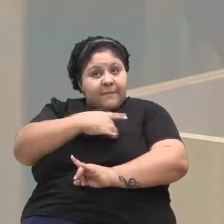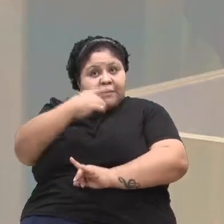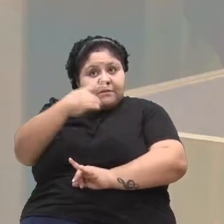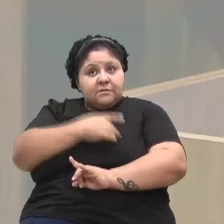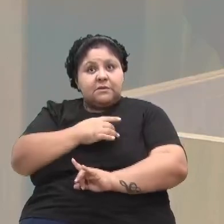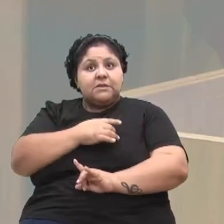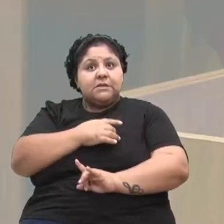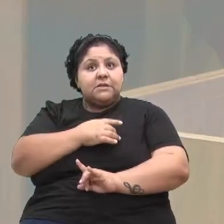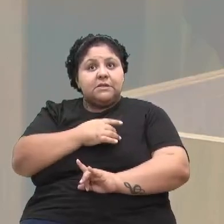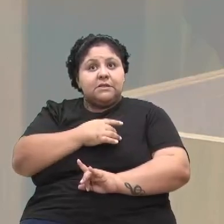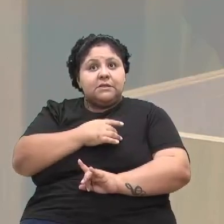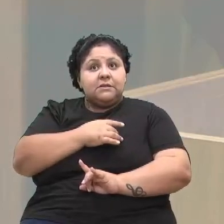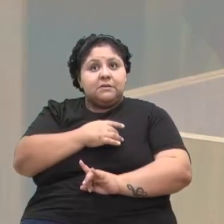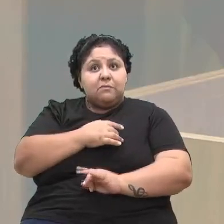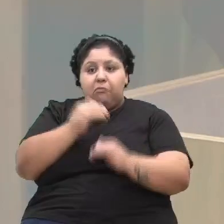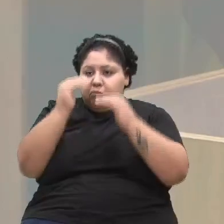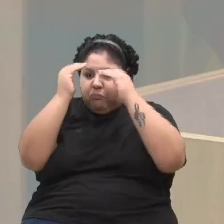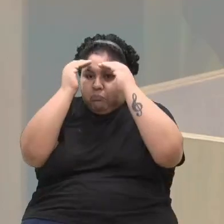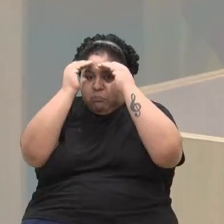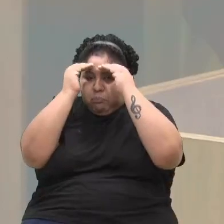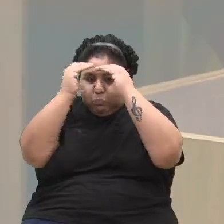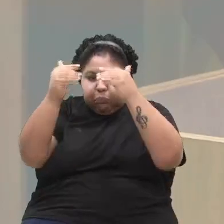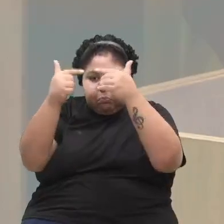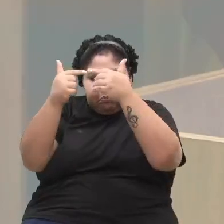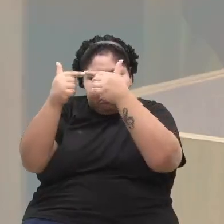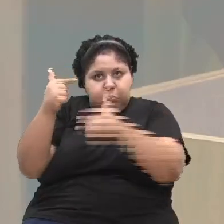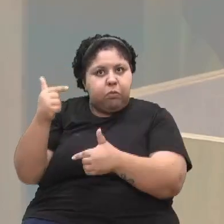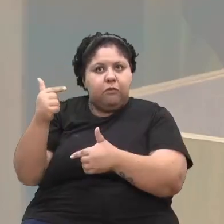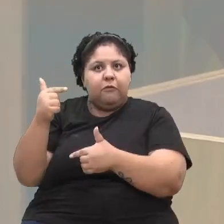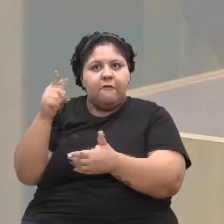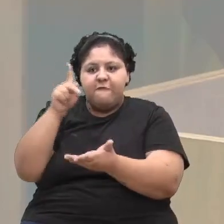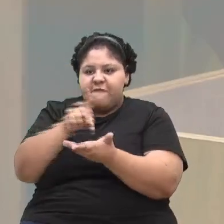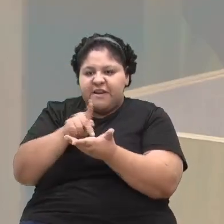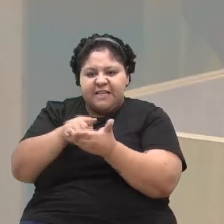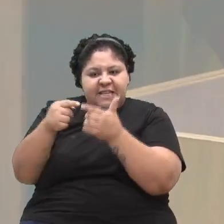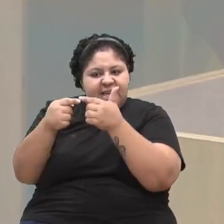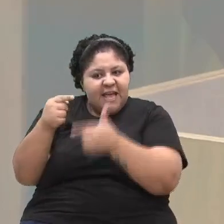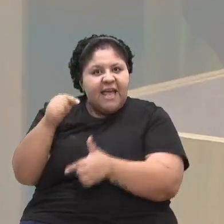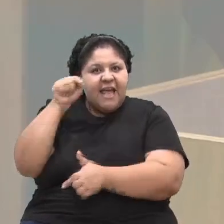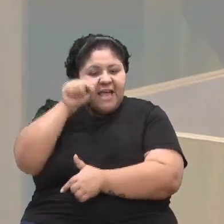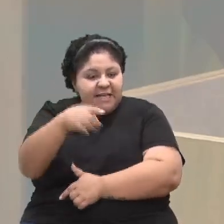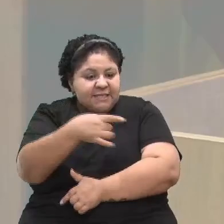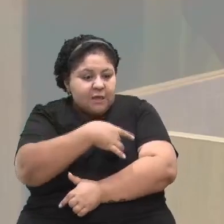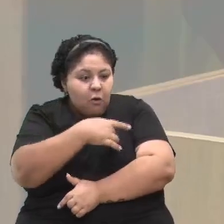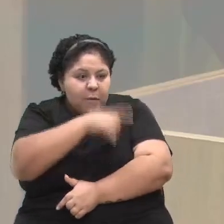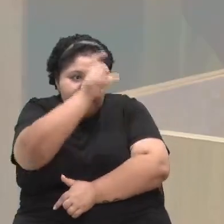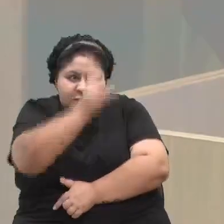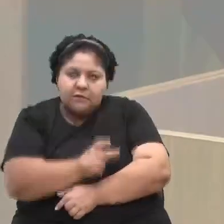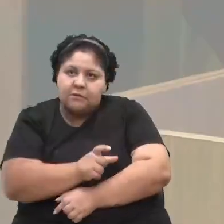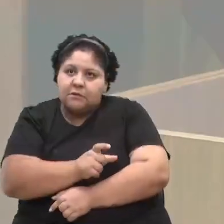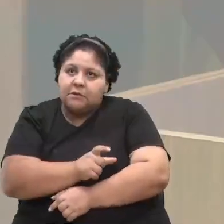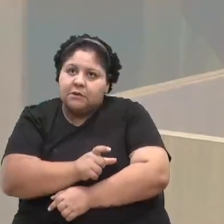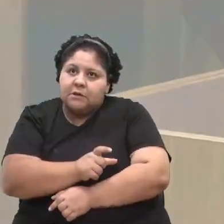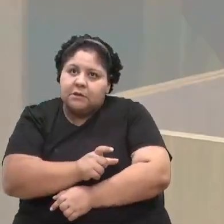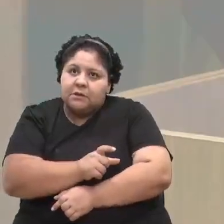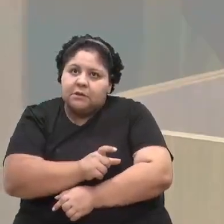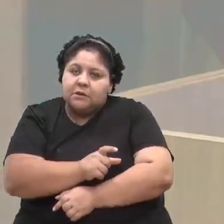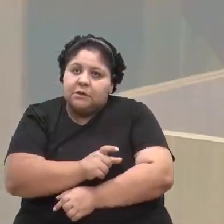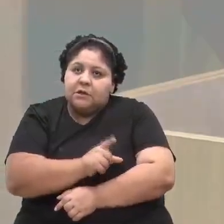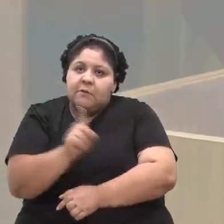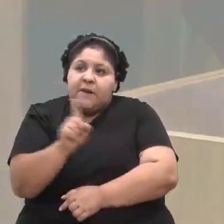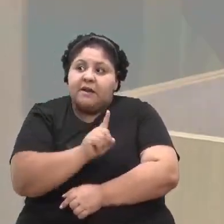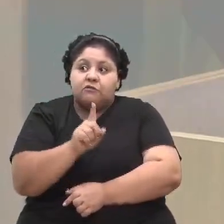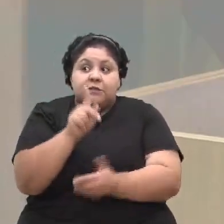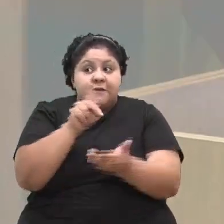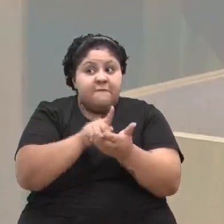de ser desonesta contigo, eleitor. Esse é o medo dela. E para não ser desonesta, ela tem